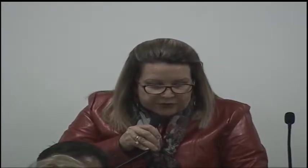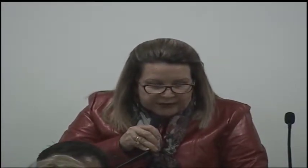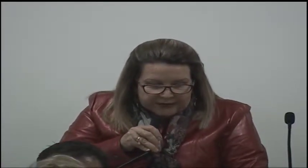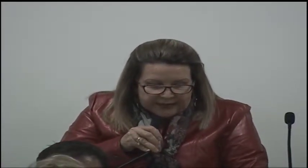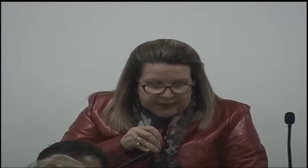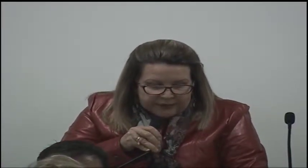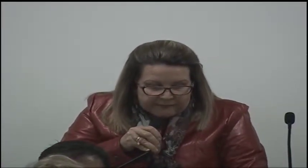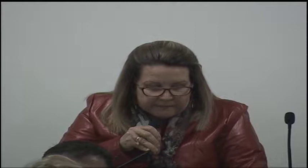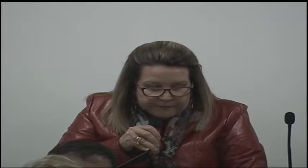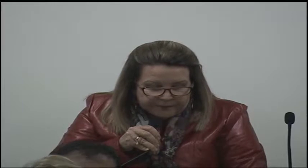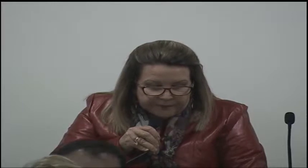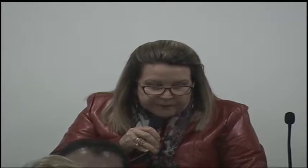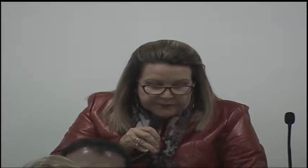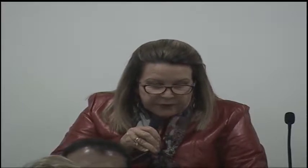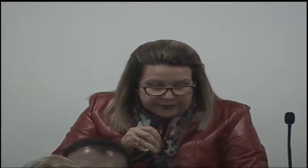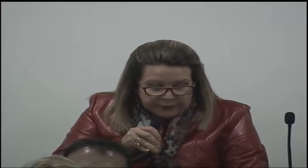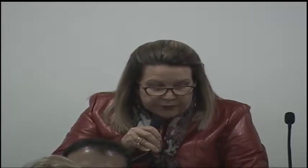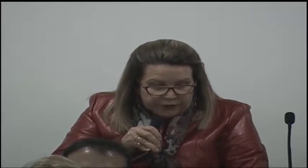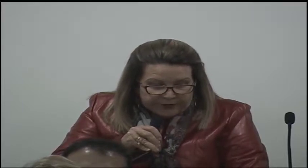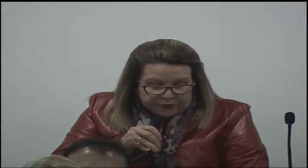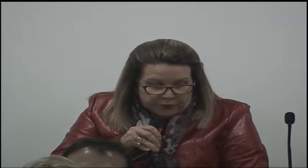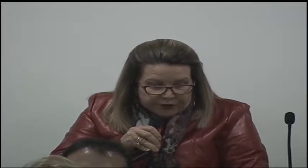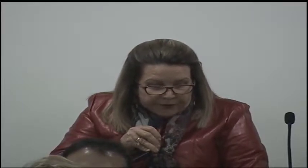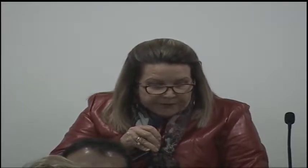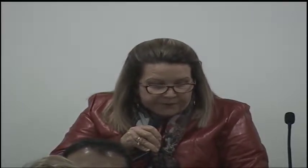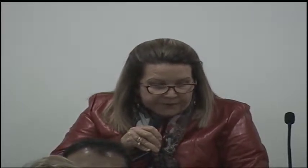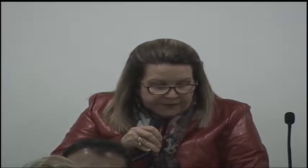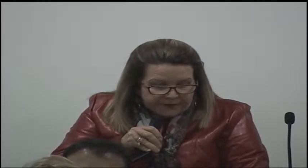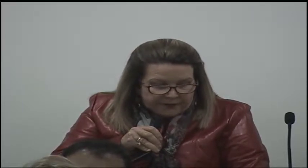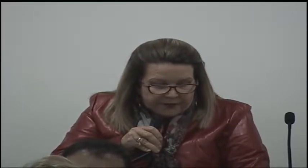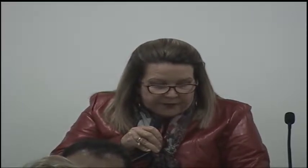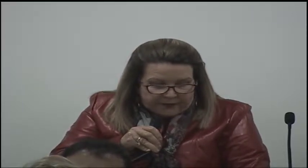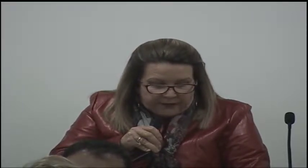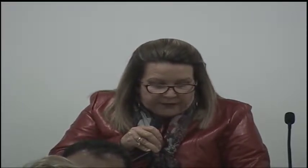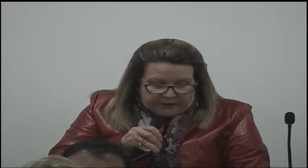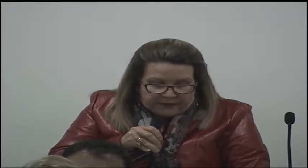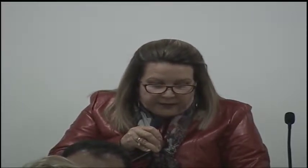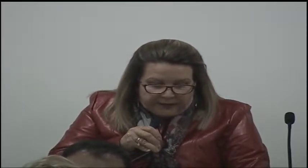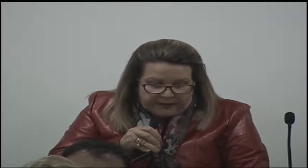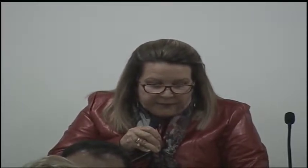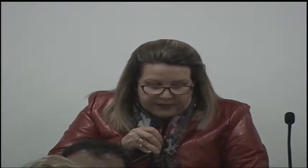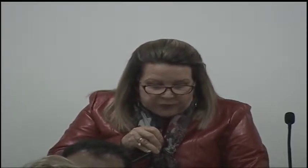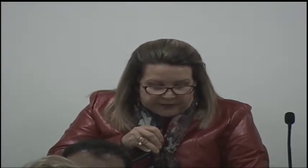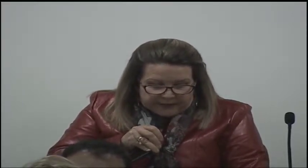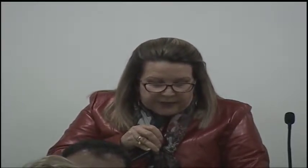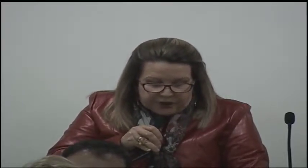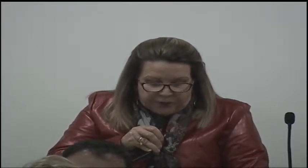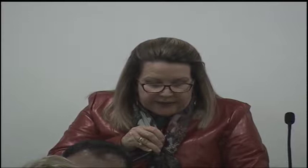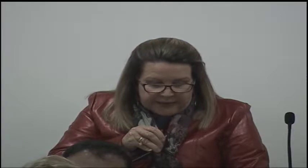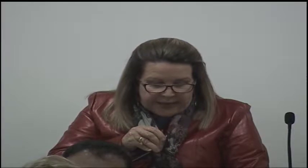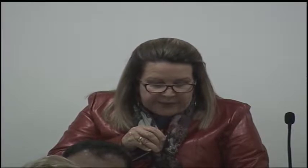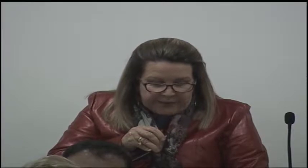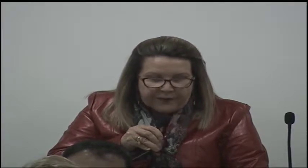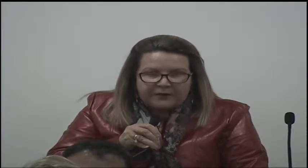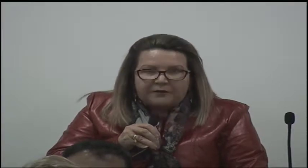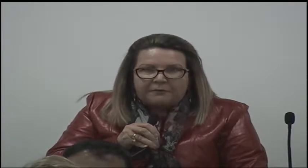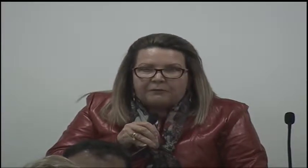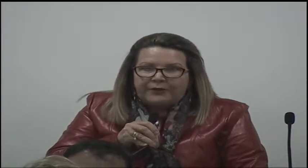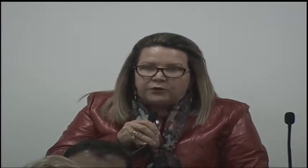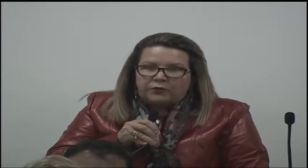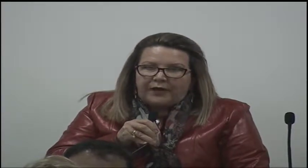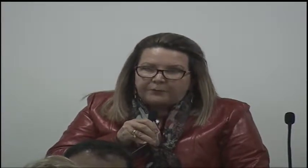criança e adolescente o estatuto da juventude e que mesmo assim a gente percebe